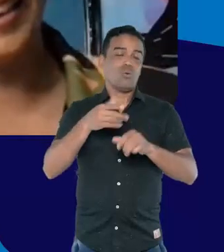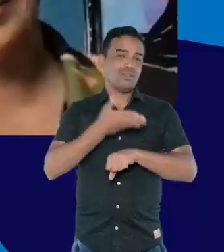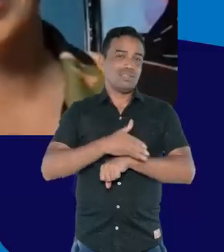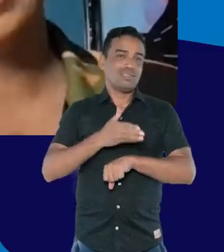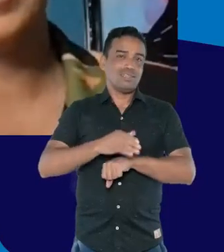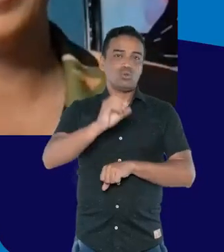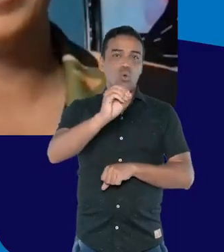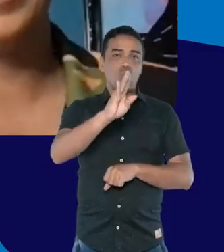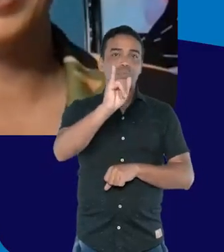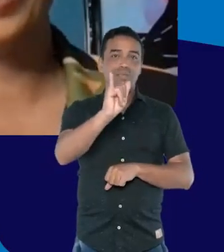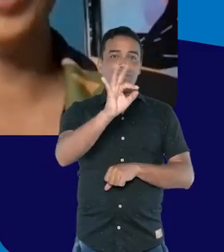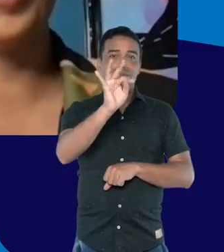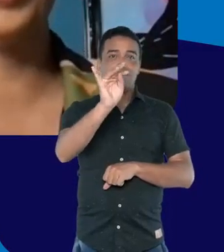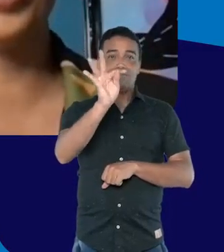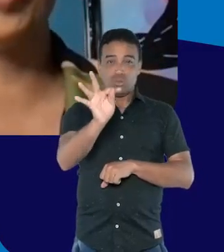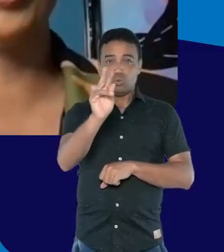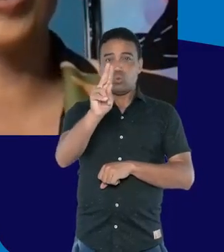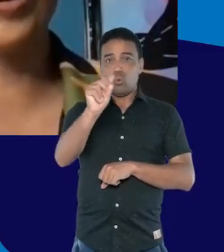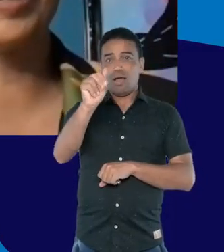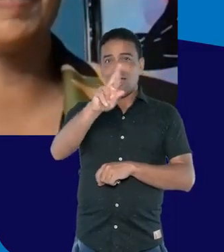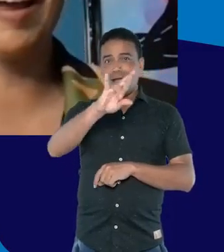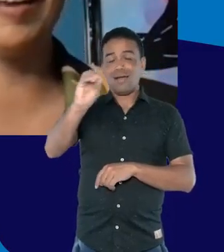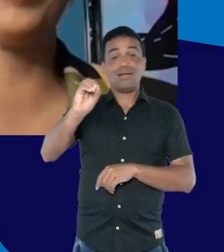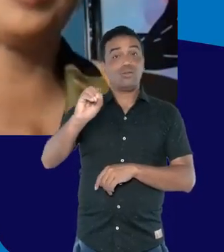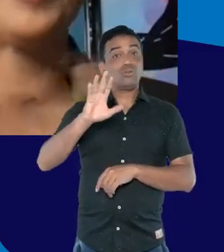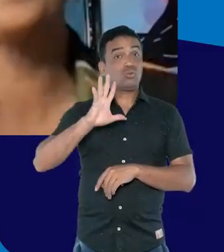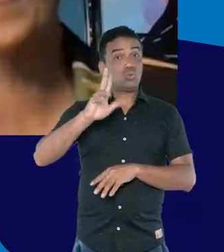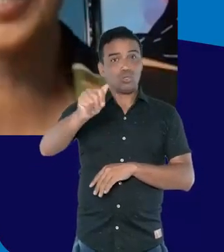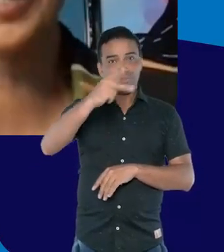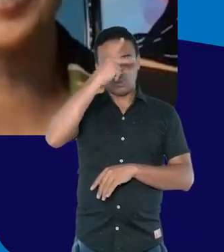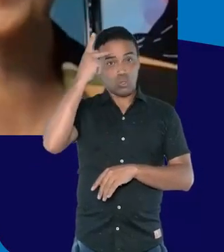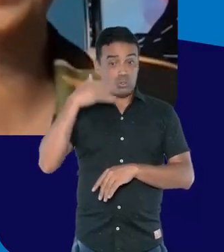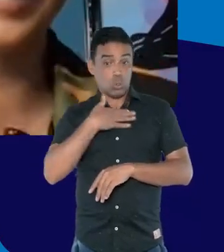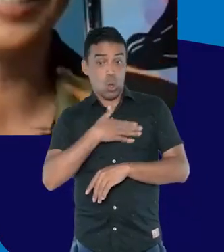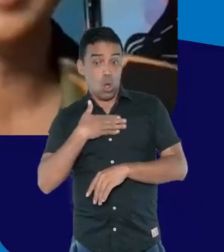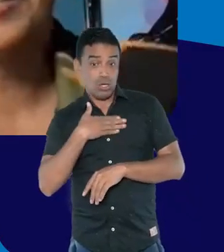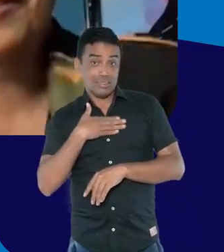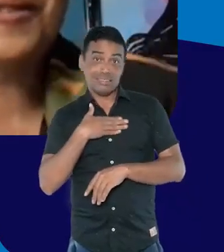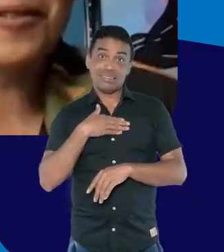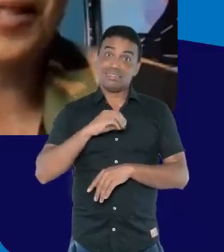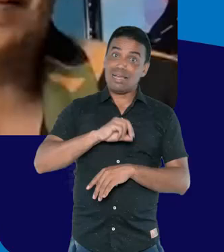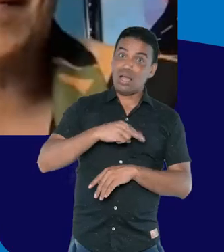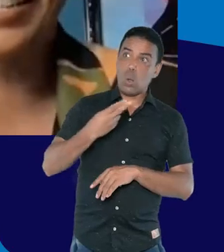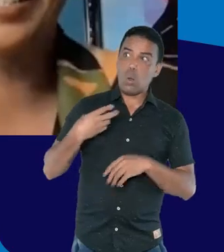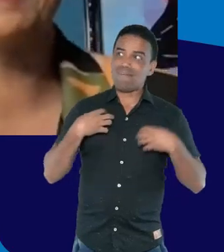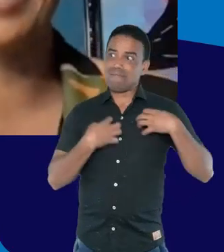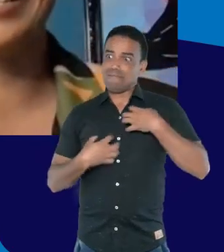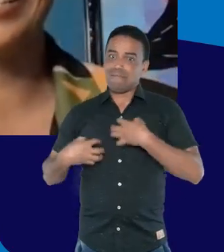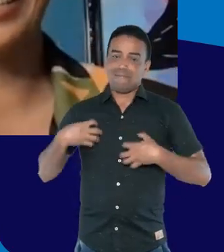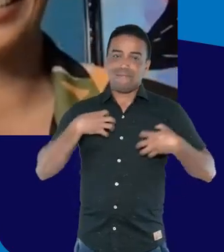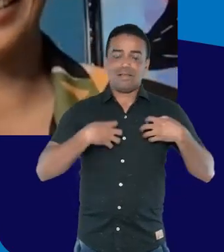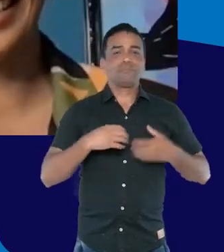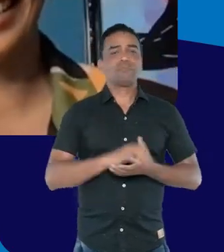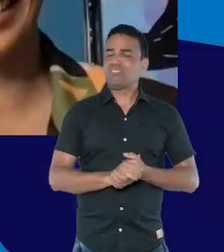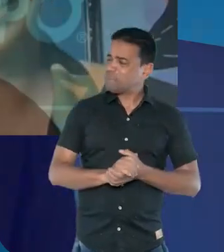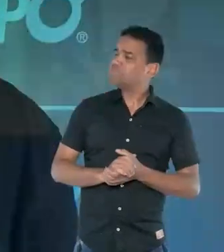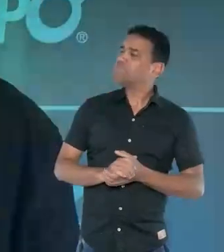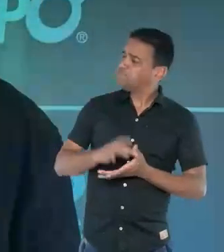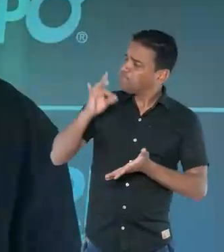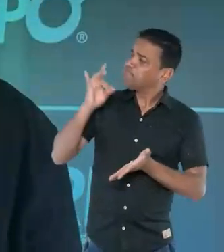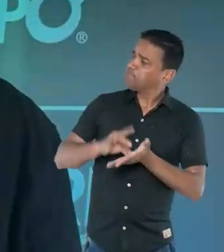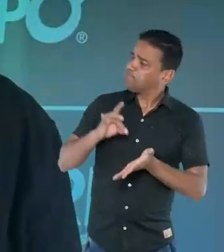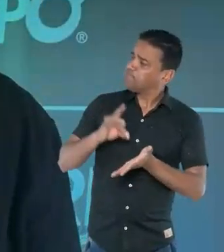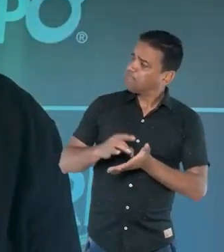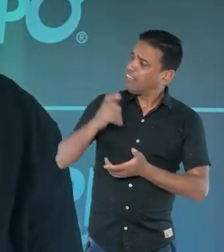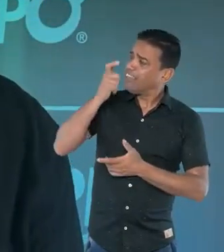ele sem dúvida, é o que todo mundo gosta mais. Não sei se gosta ou se mexe mais. Ele é realmente muito interessante,